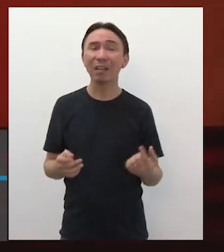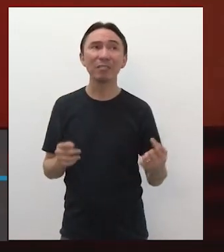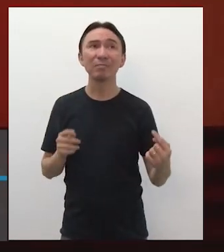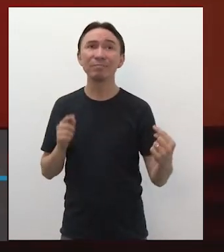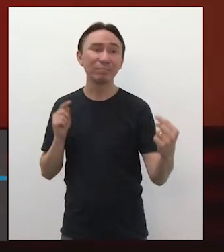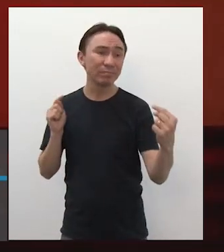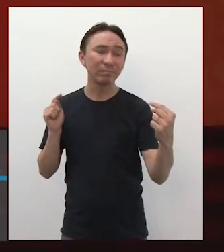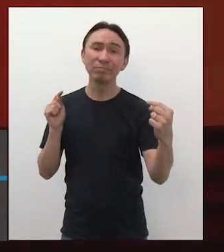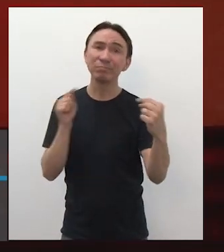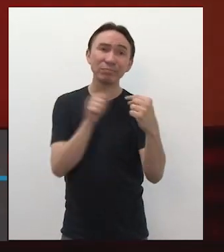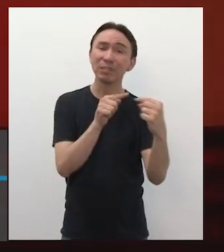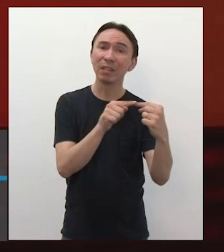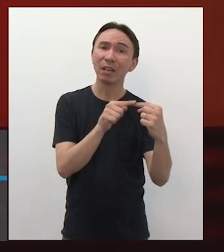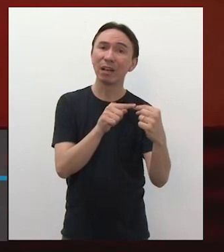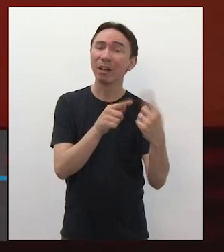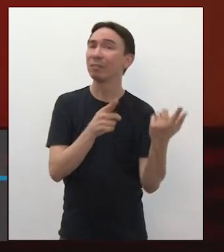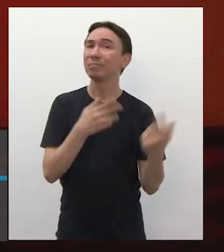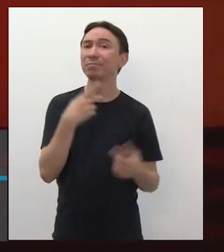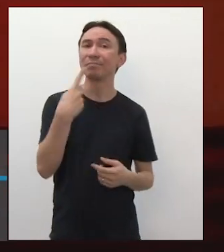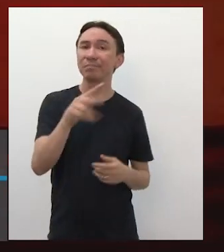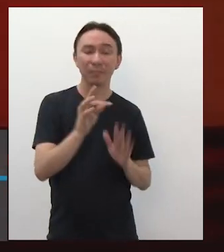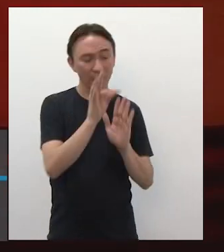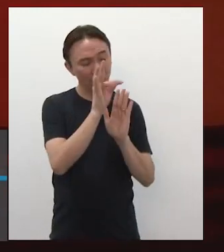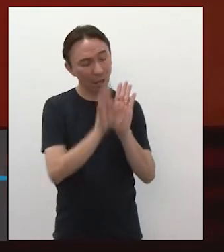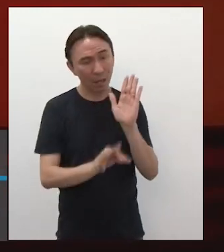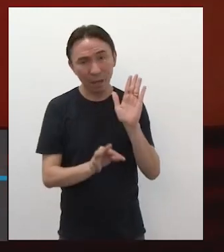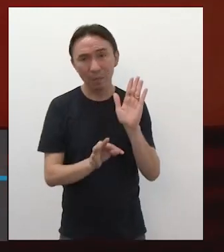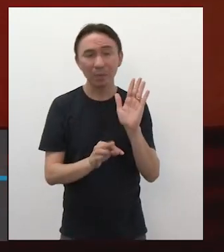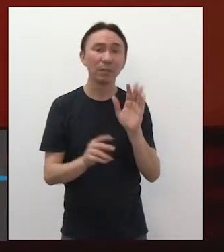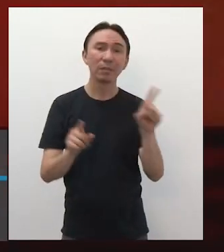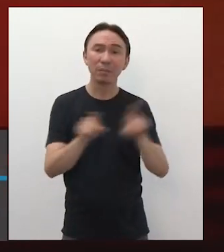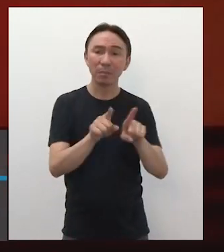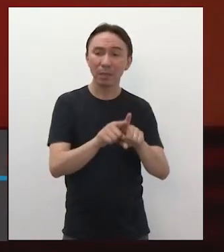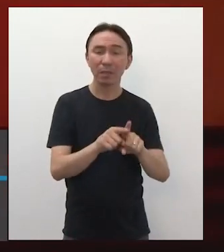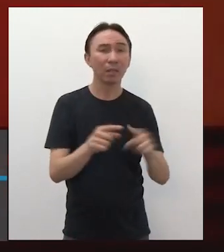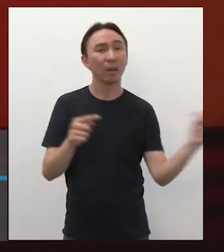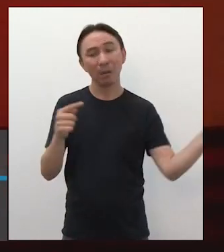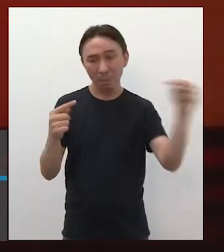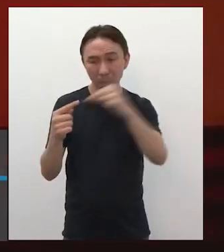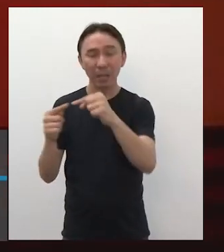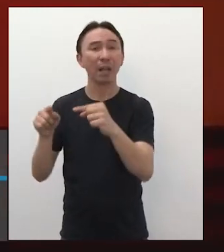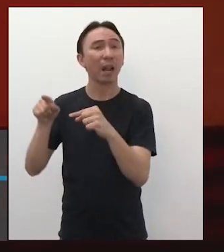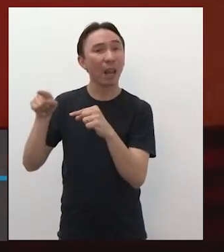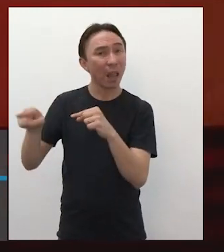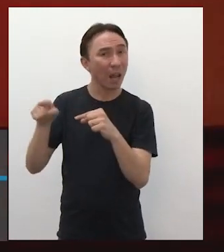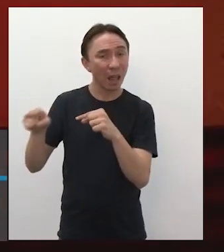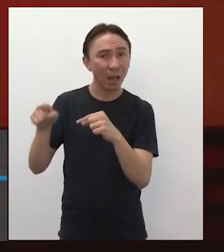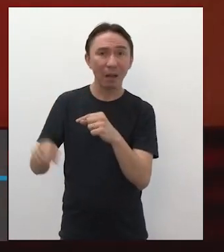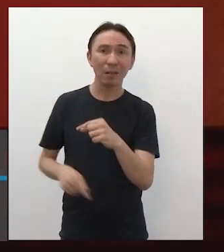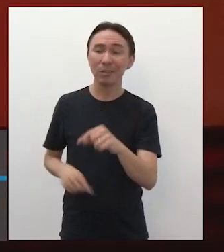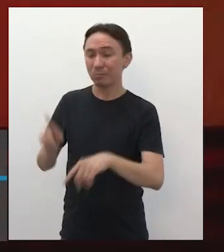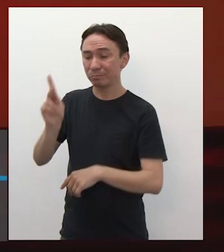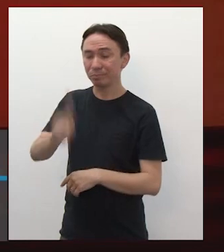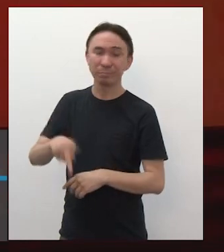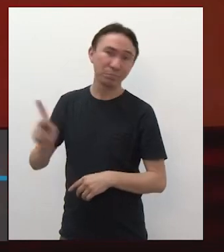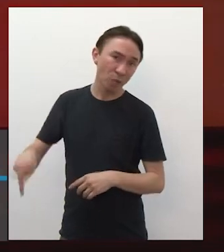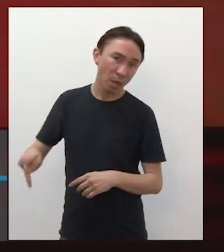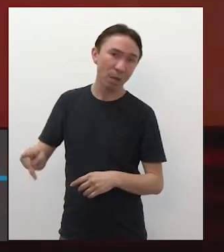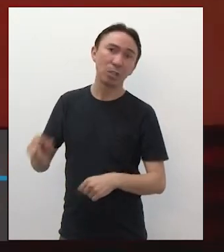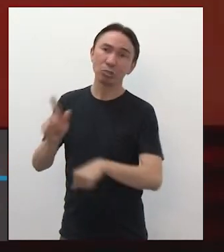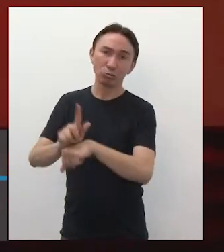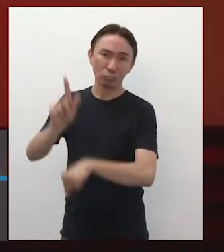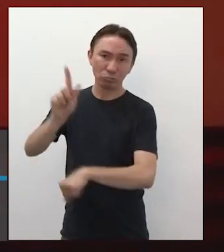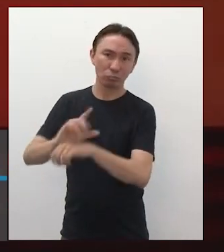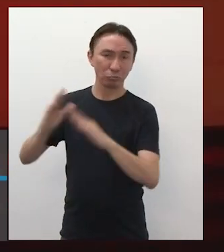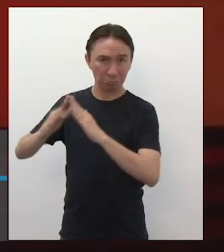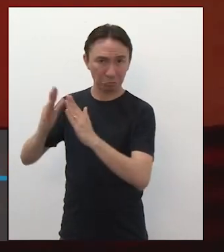entre o seu tema e o trabalho do gestor na escola e do professor. Será que, assim, de